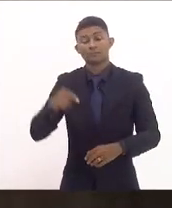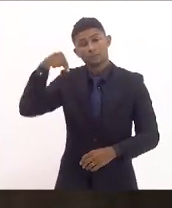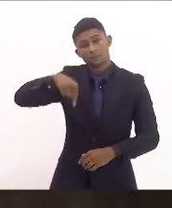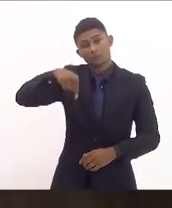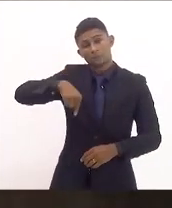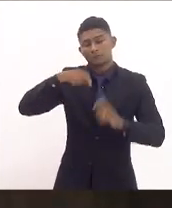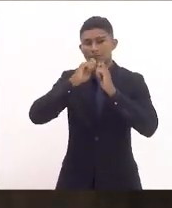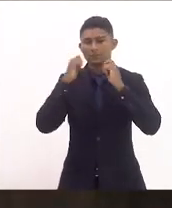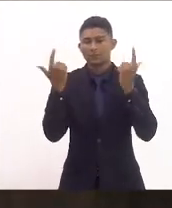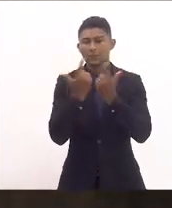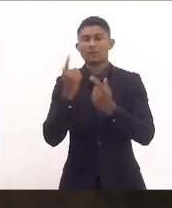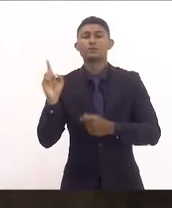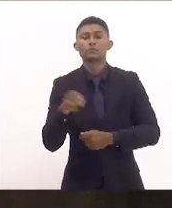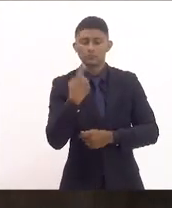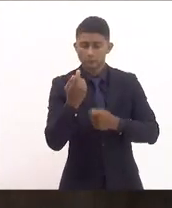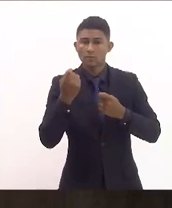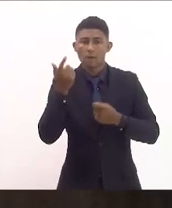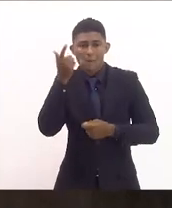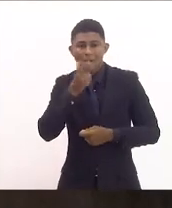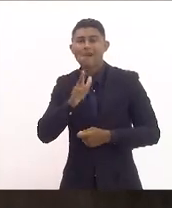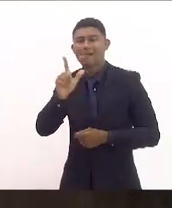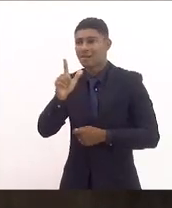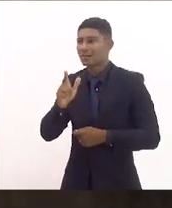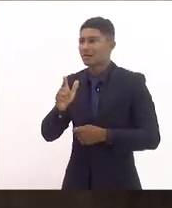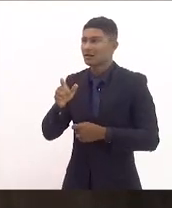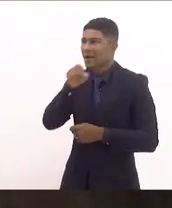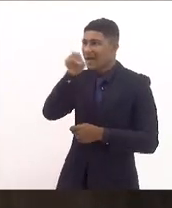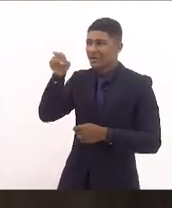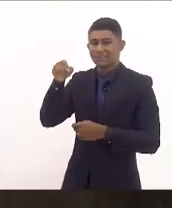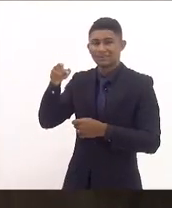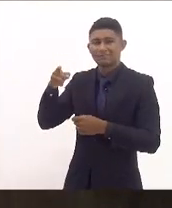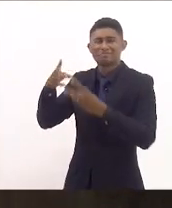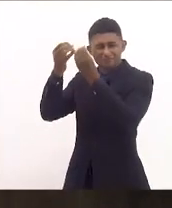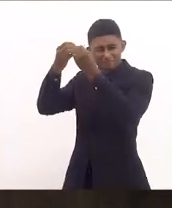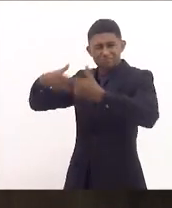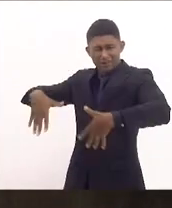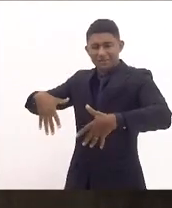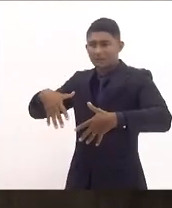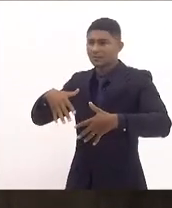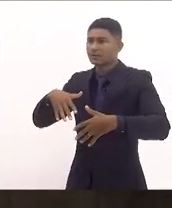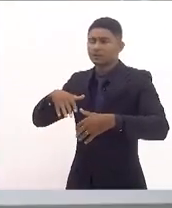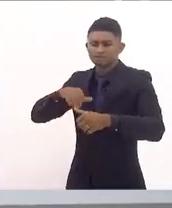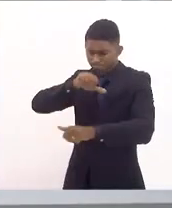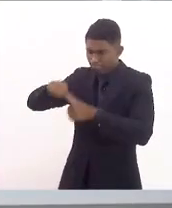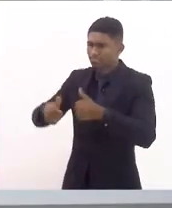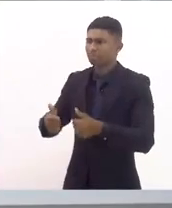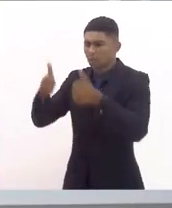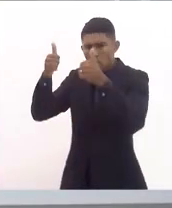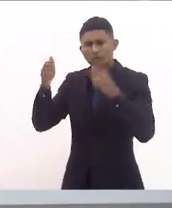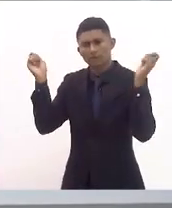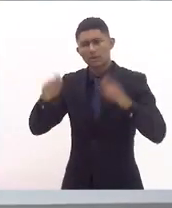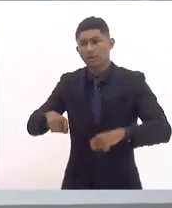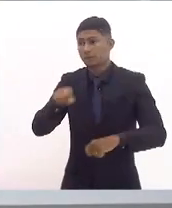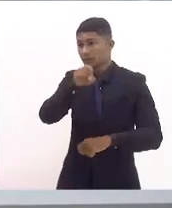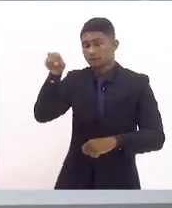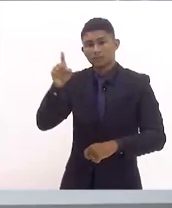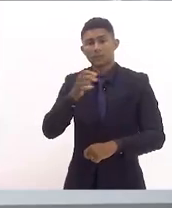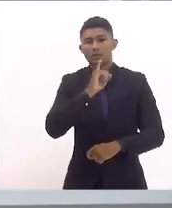da Assembleia Legislativa de reparar esse dando que eles vêm sofrendo aqui são os instrutores da Faetec